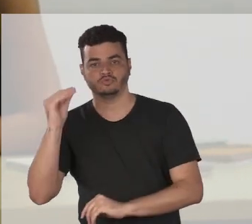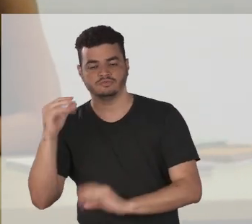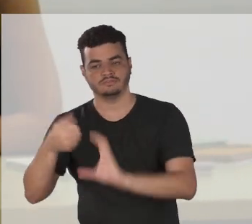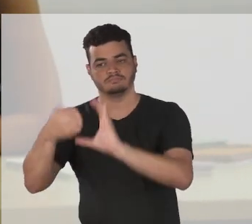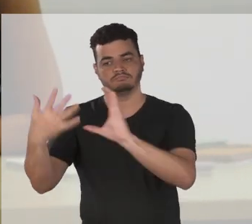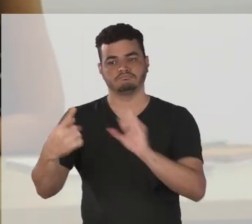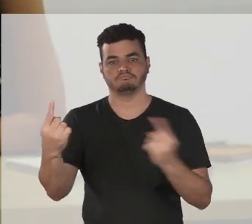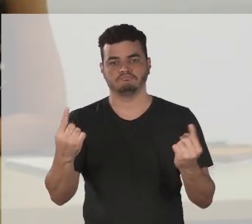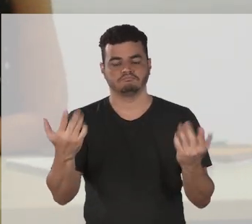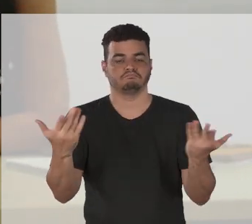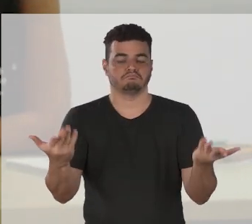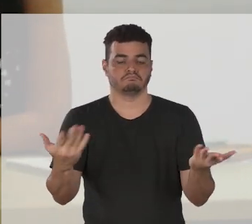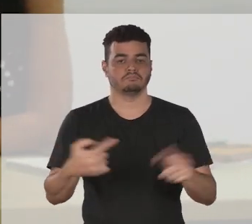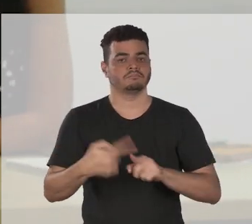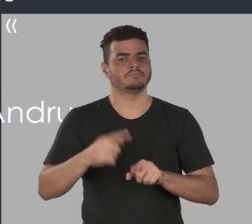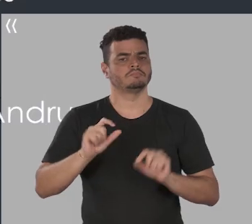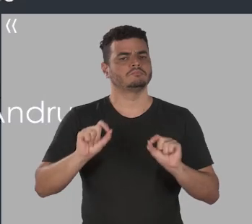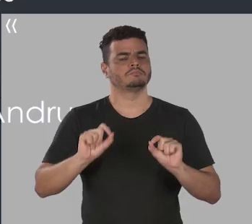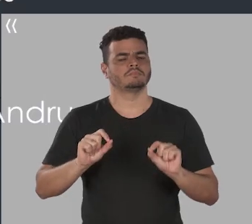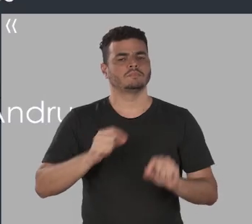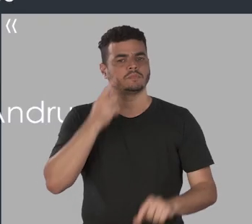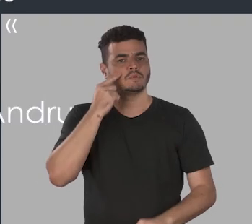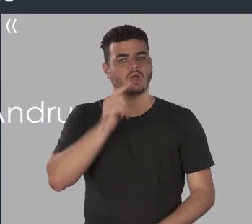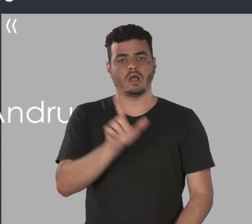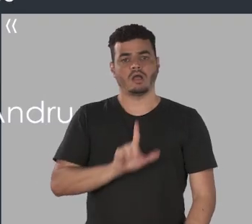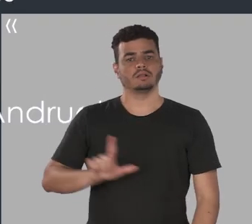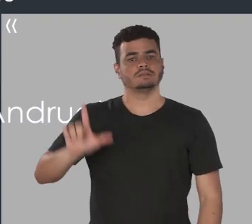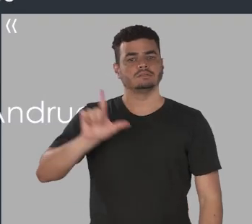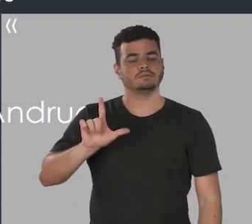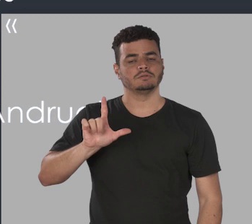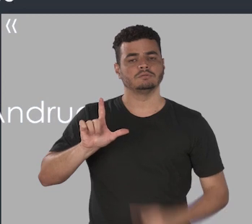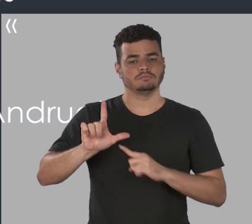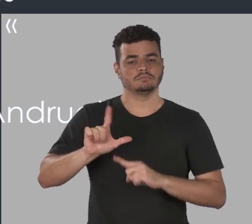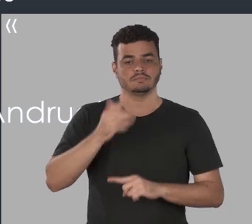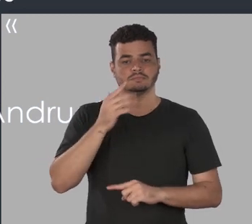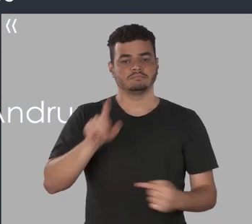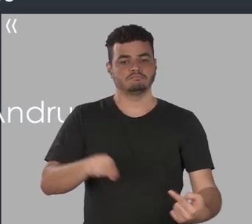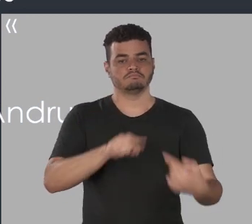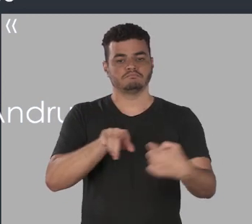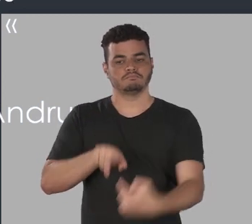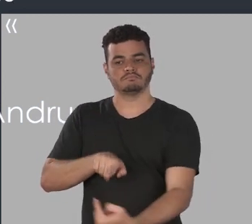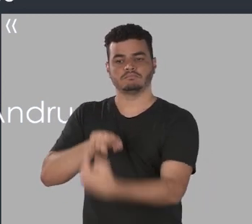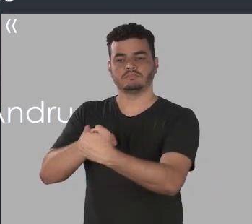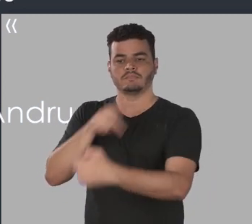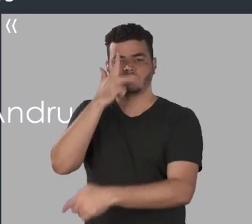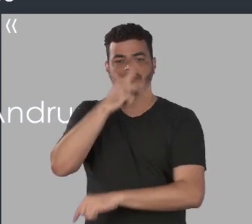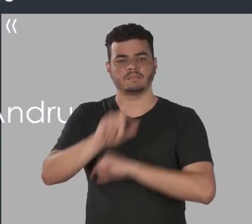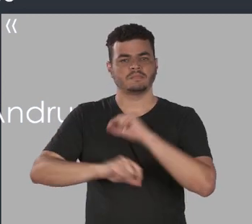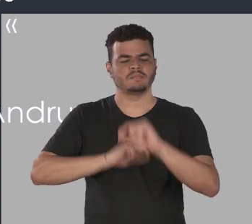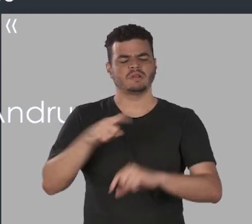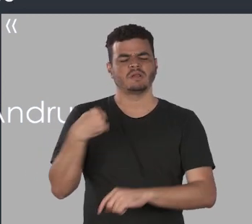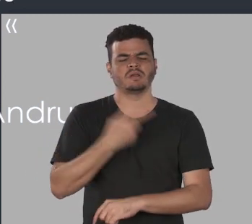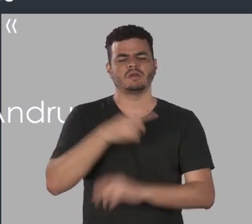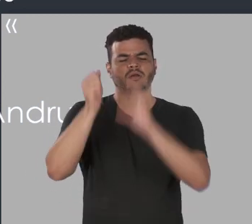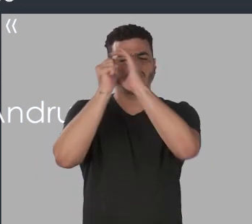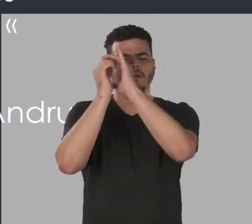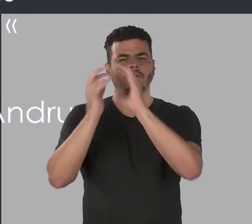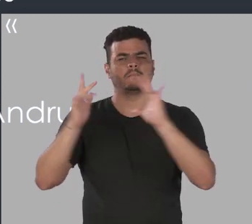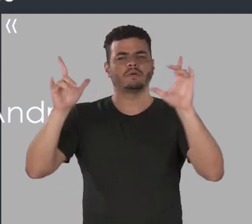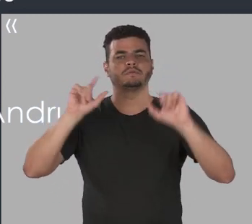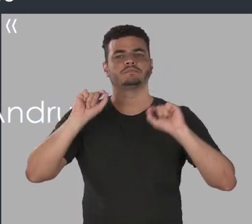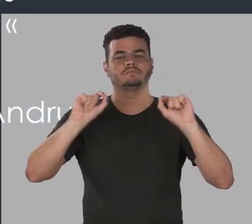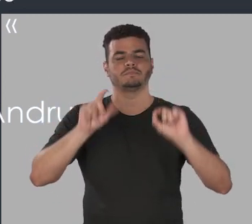juvenil. E porque, bom, justamente a literatura infantil e juvenil, que como está sempre